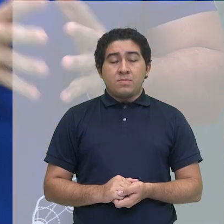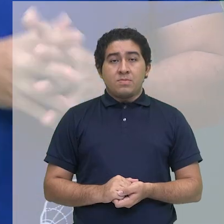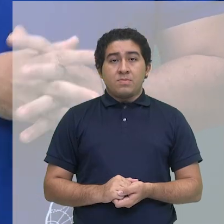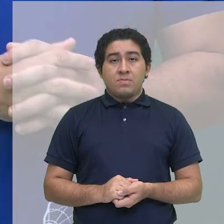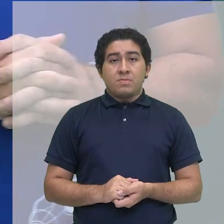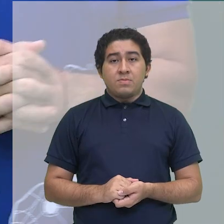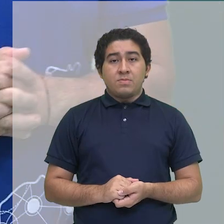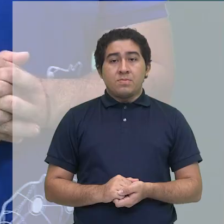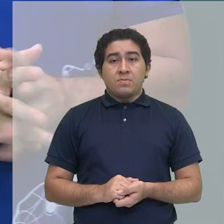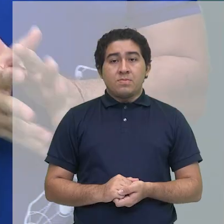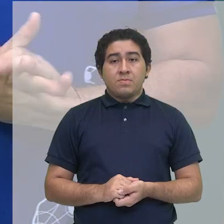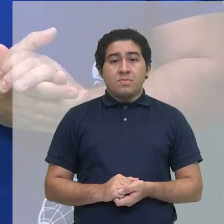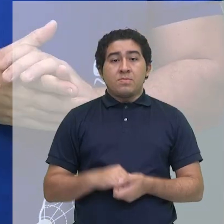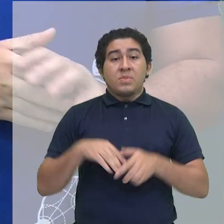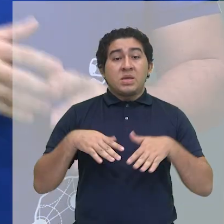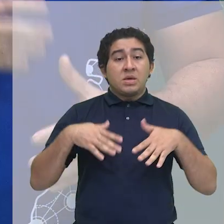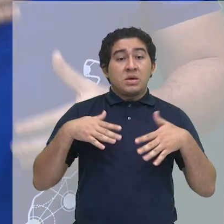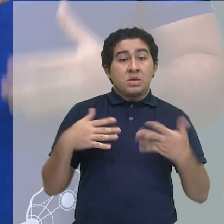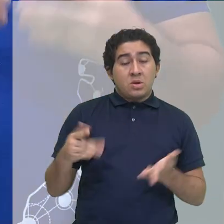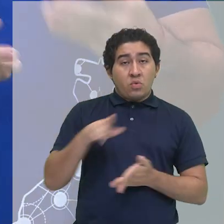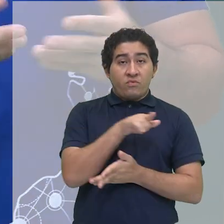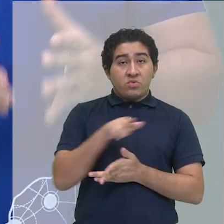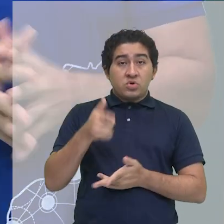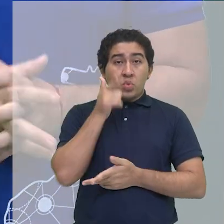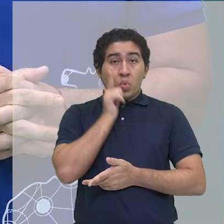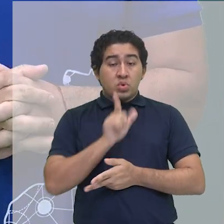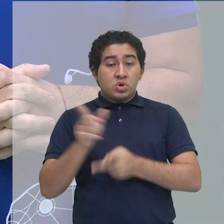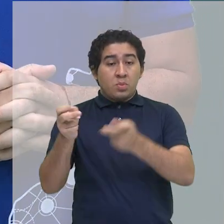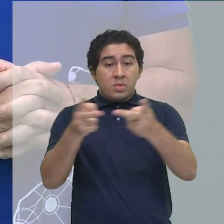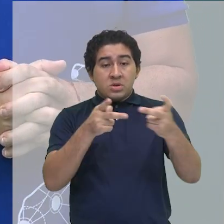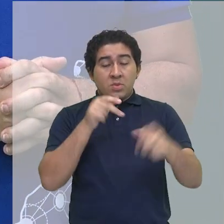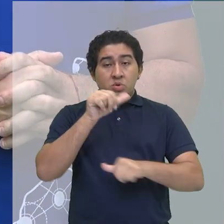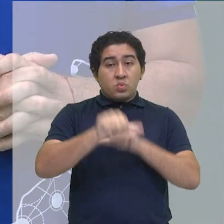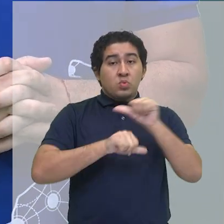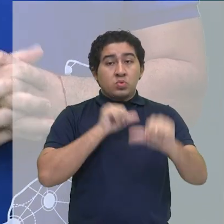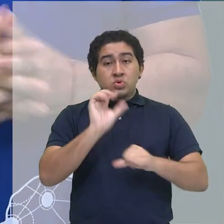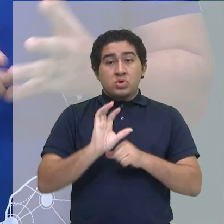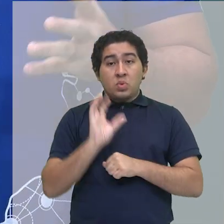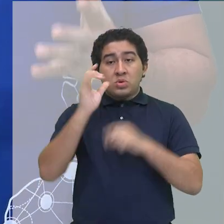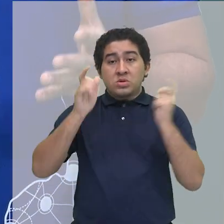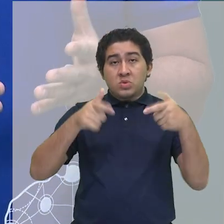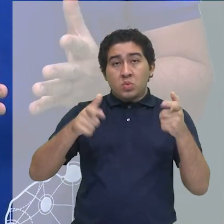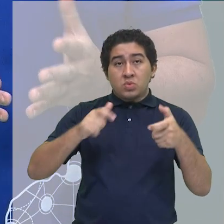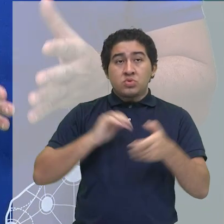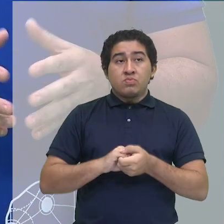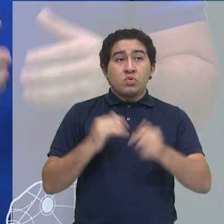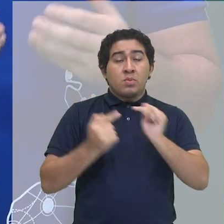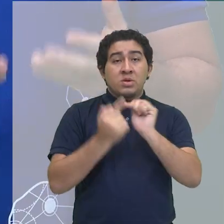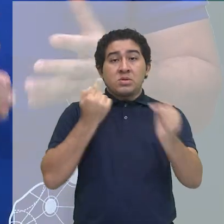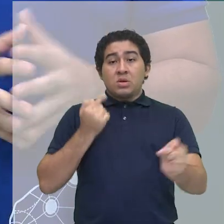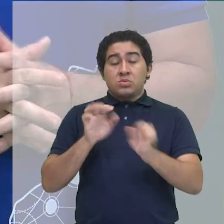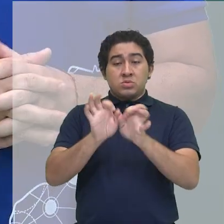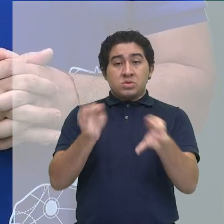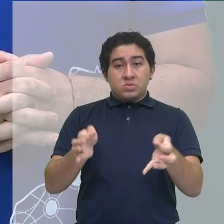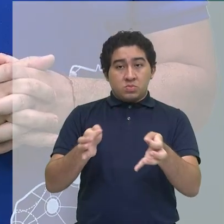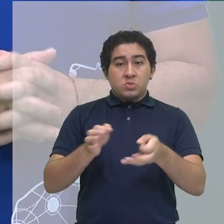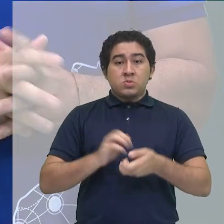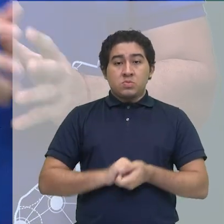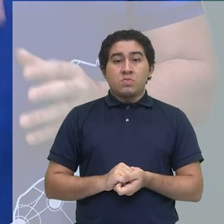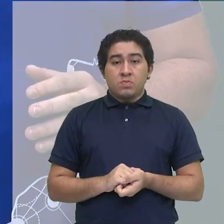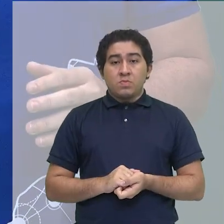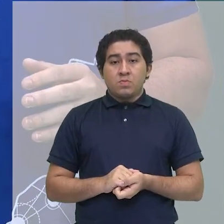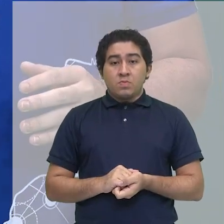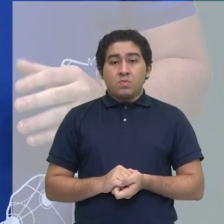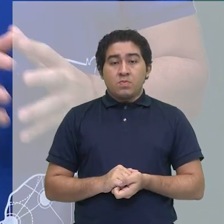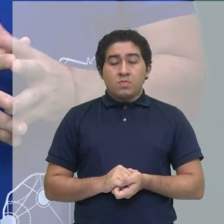Então, como vocês poderão observar, né, as mudanças que acontecem no passado simples, no simple past, para